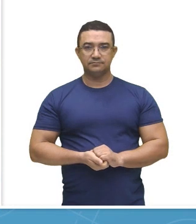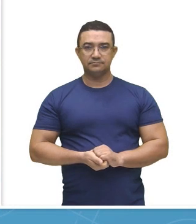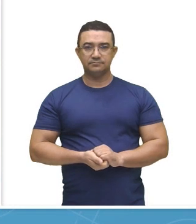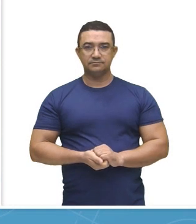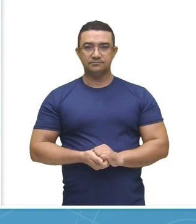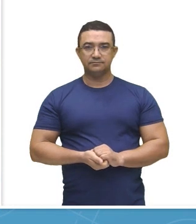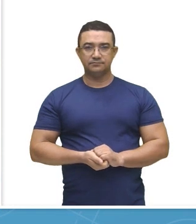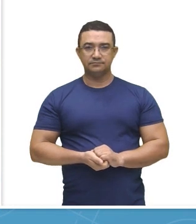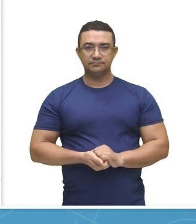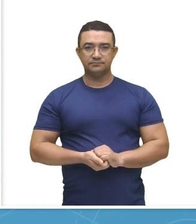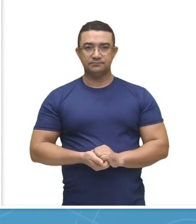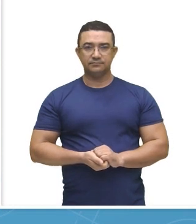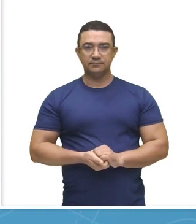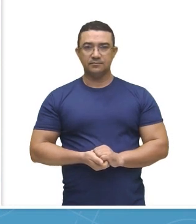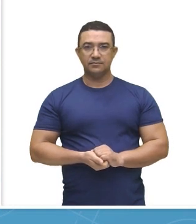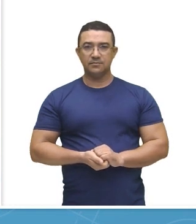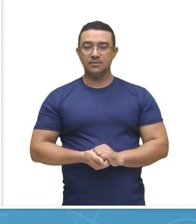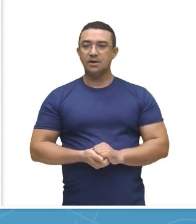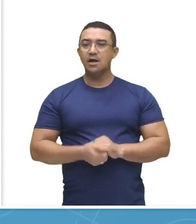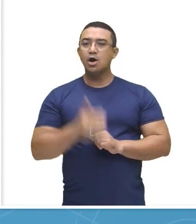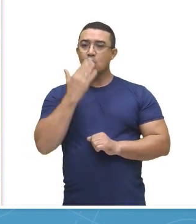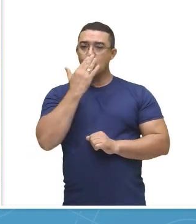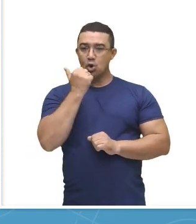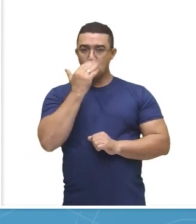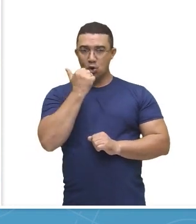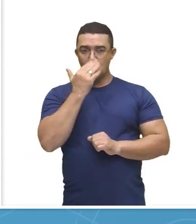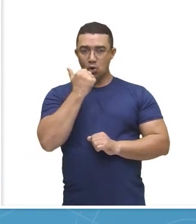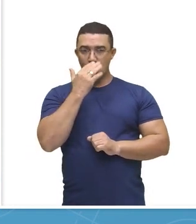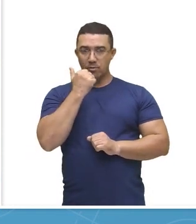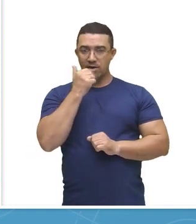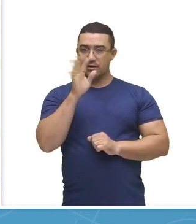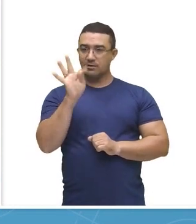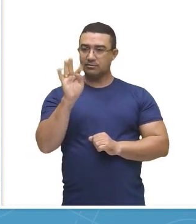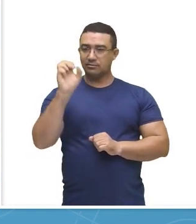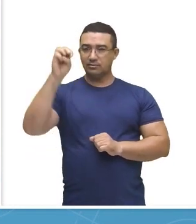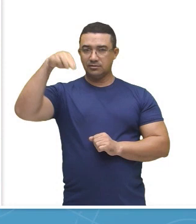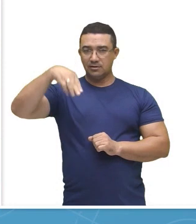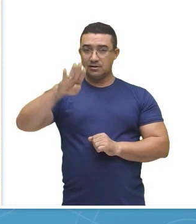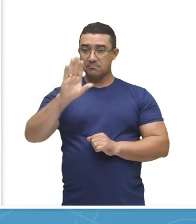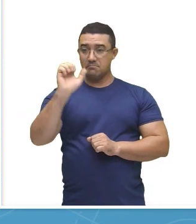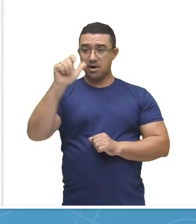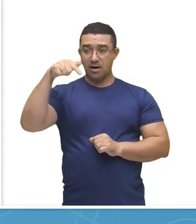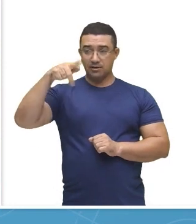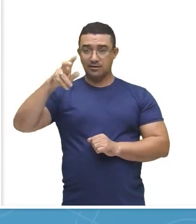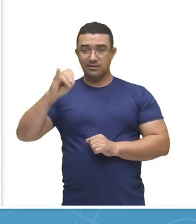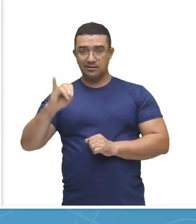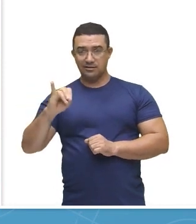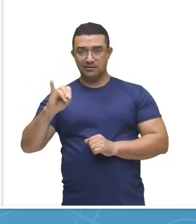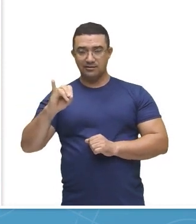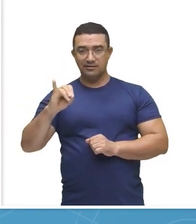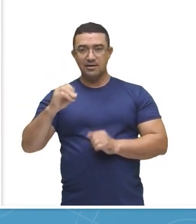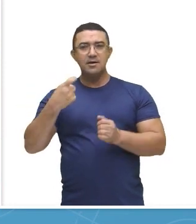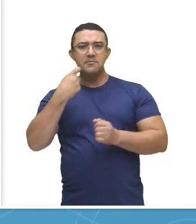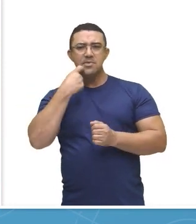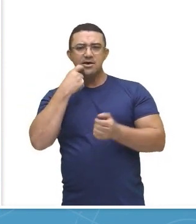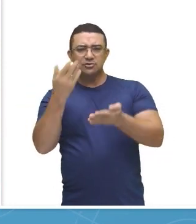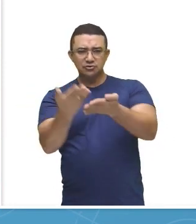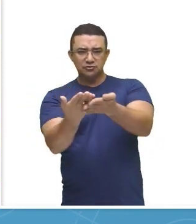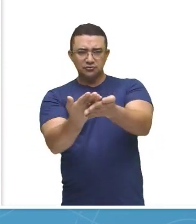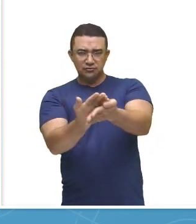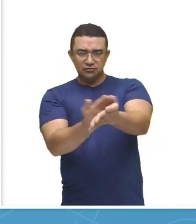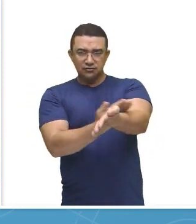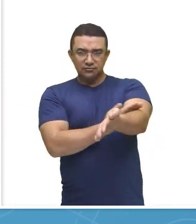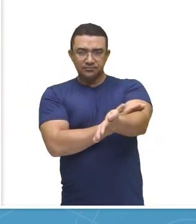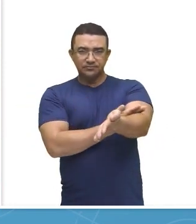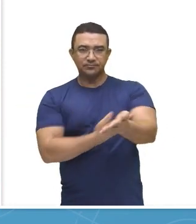zumba, dançar zumba. Eat tambaqui, gente, olha aí, que delícia, né? Então, comer tambaqui. Surf on the net, que é